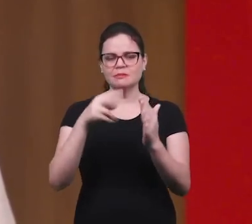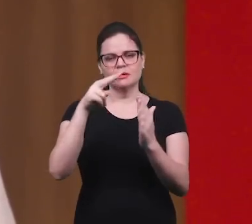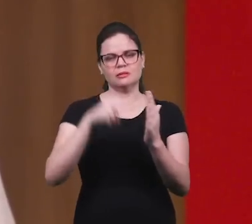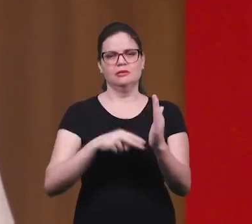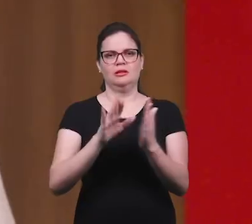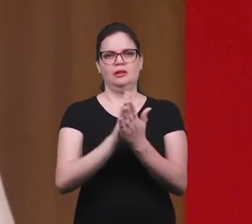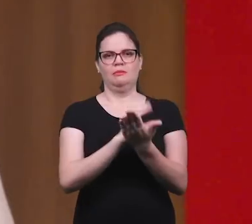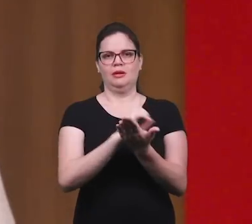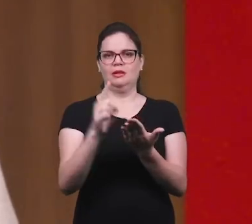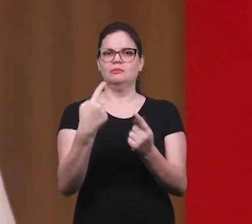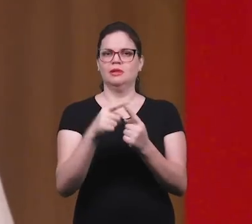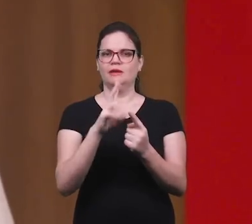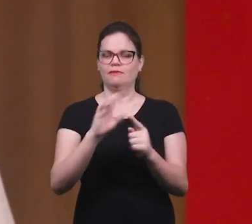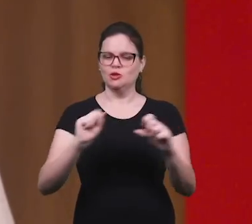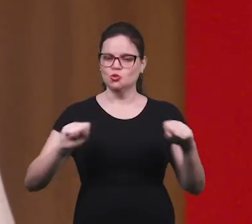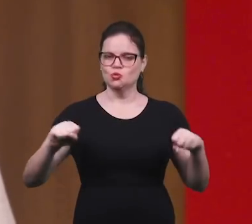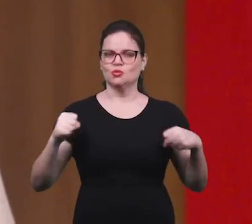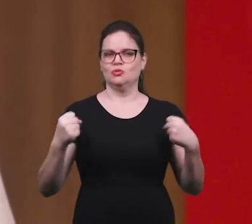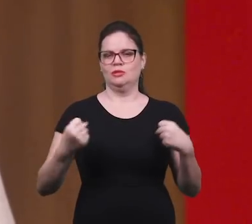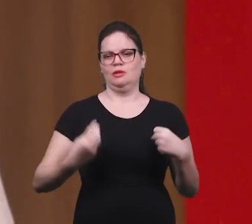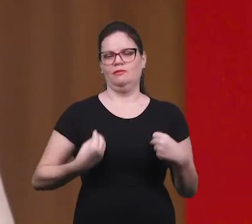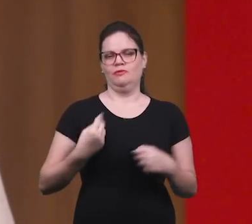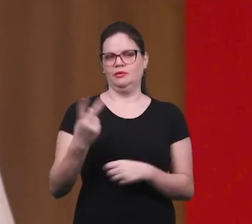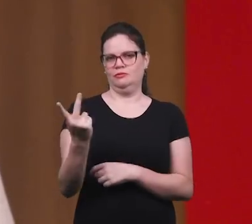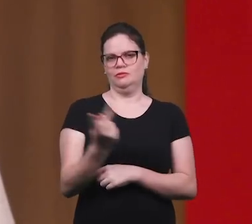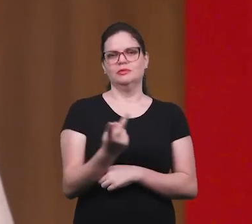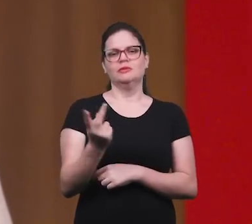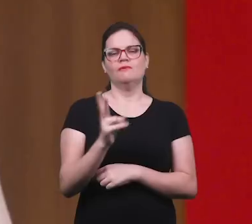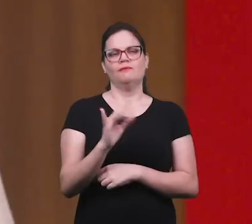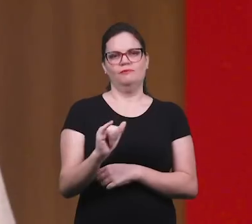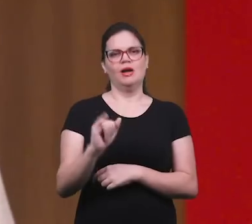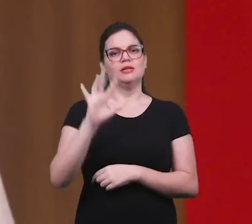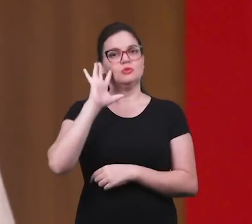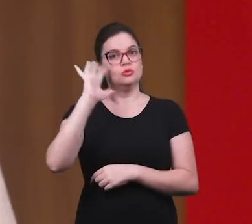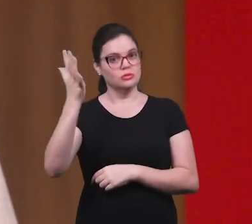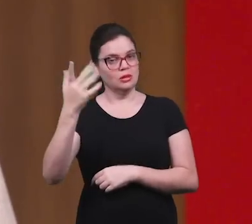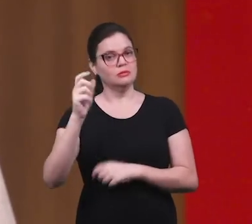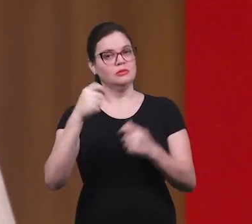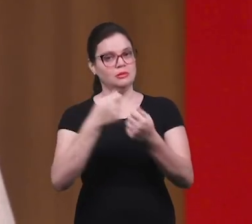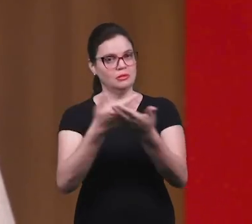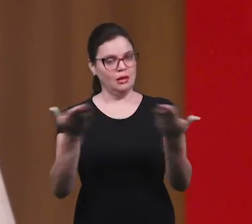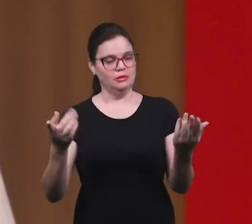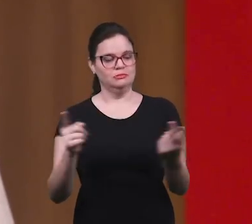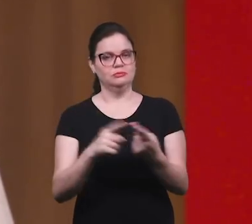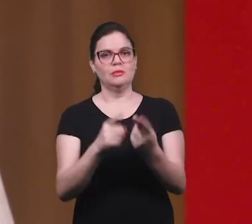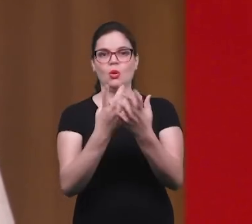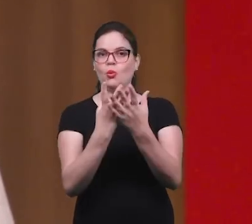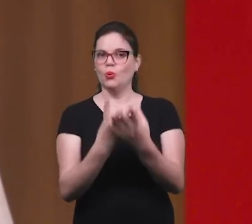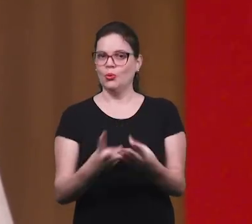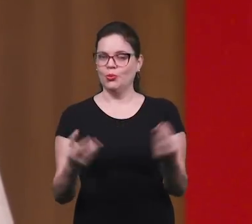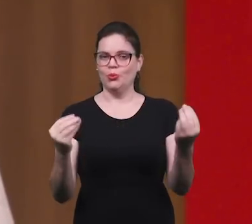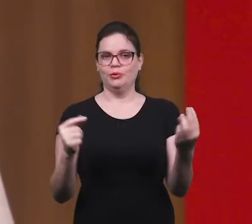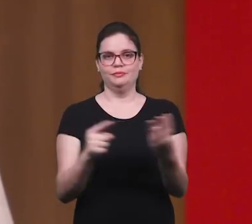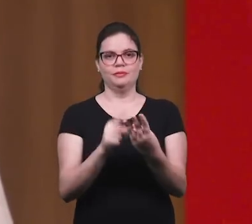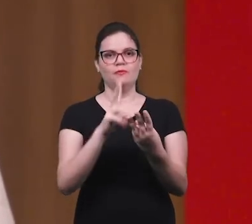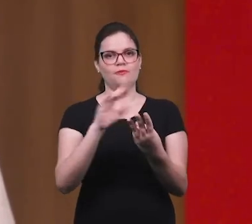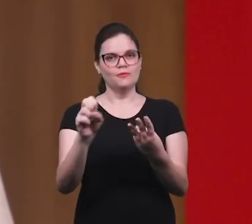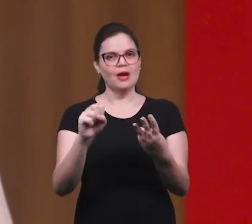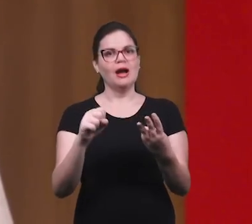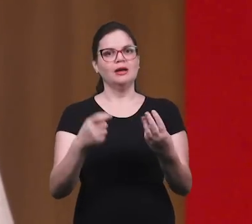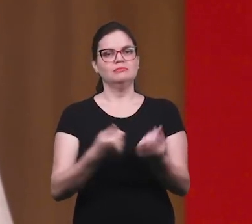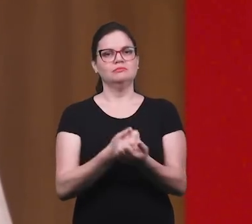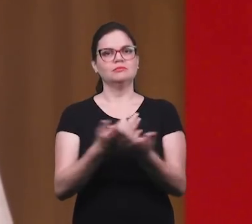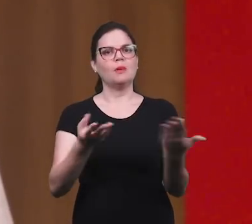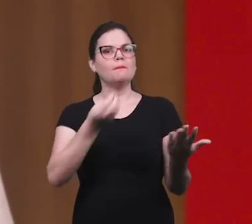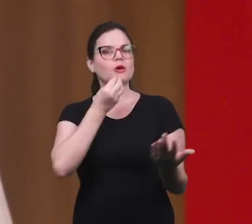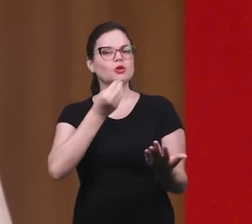vai sustentar a vida de vocês. Ela vai solucionar, ela vai curar, ela vai trazer portas que para o mundo não